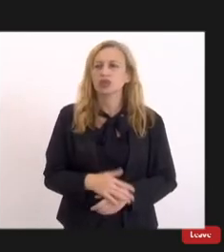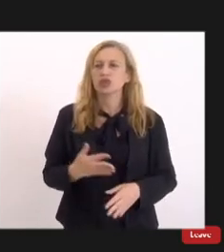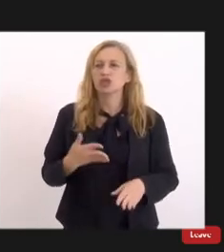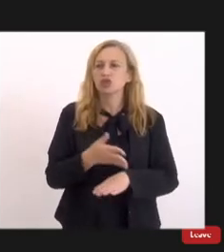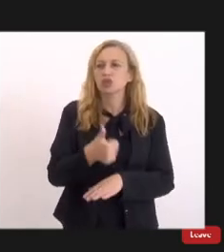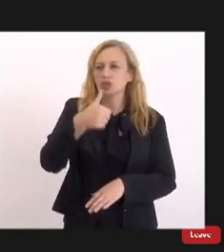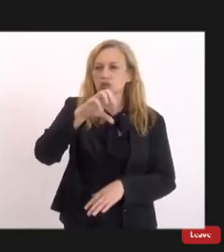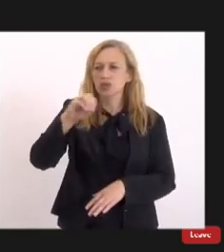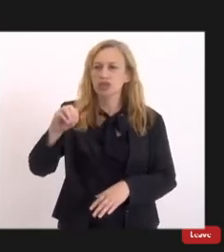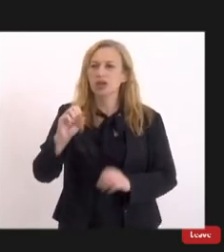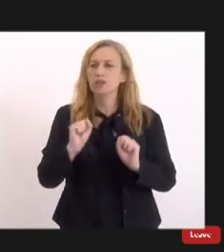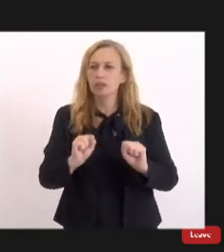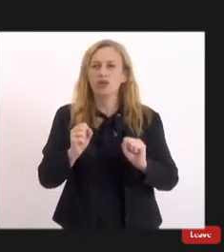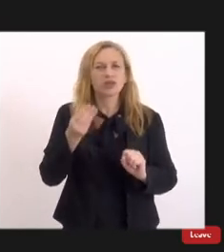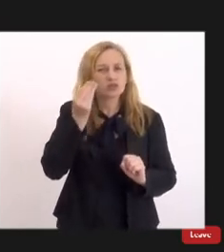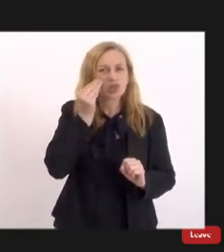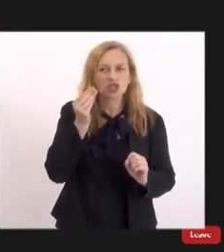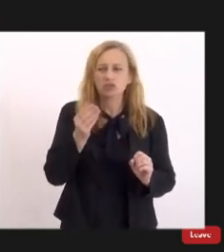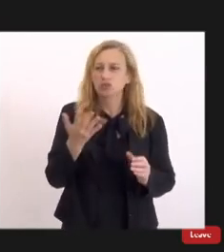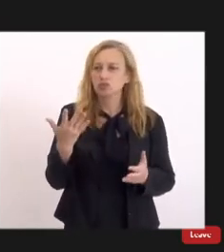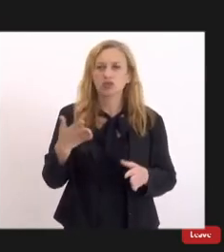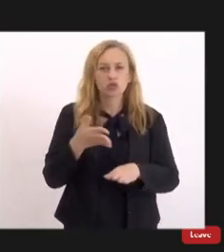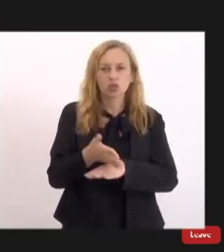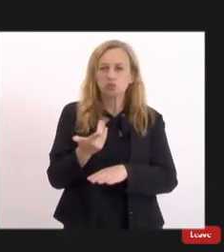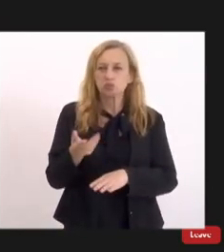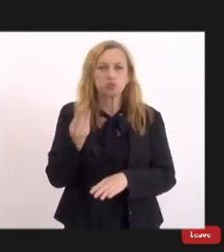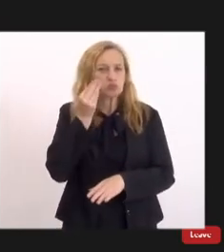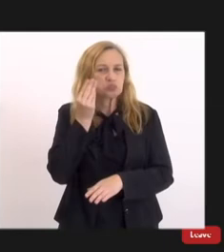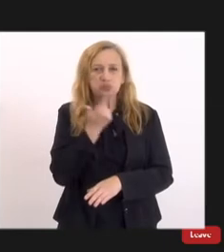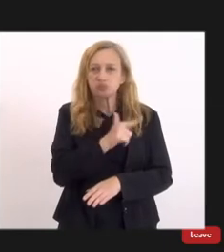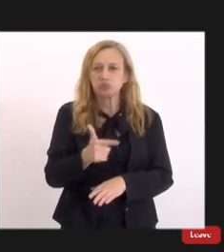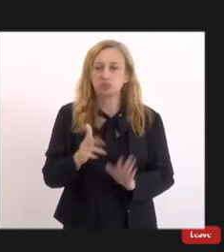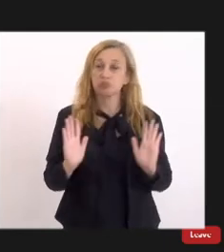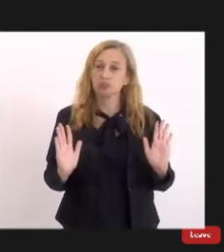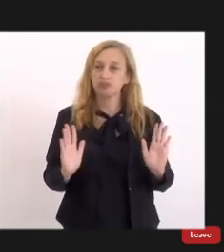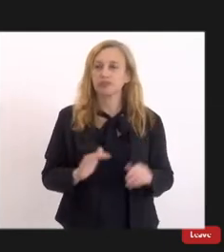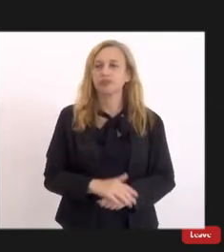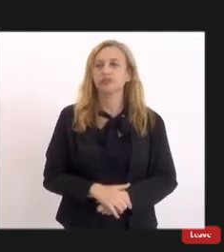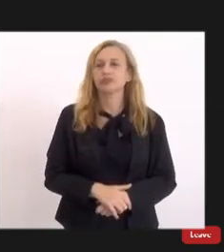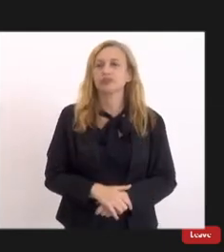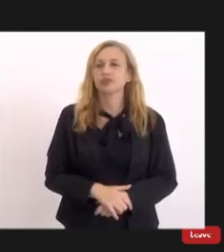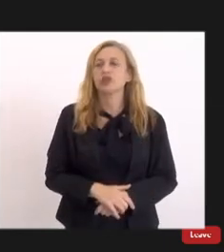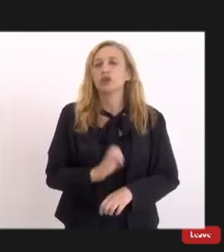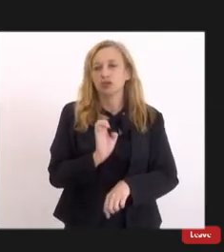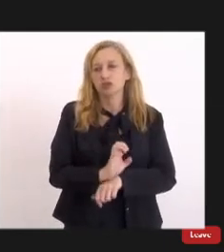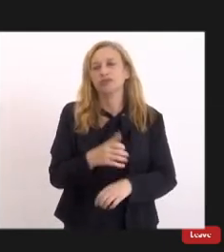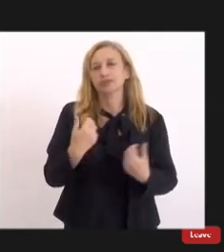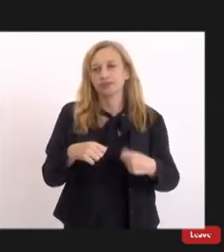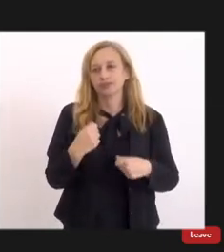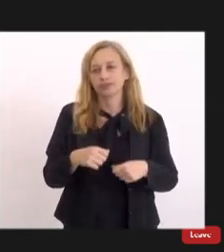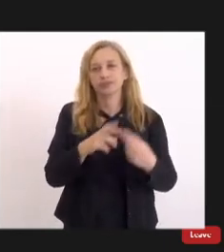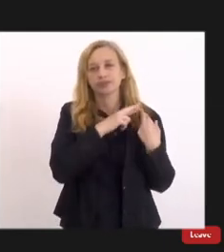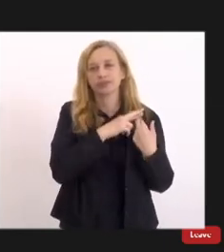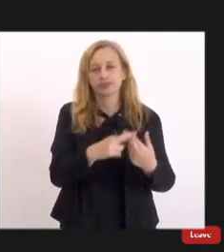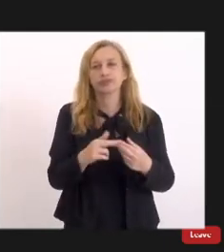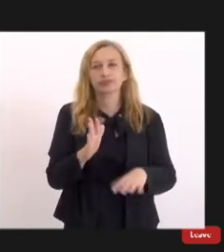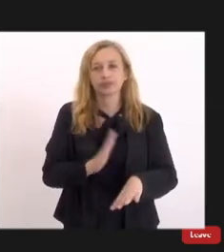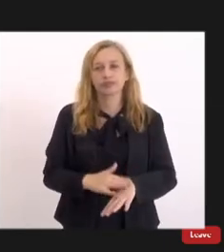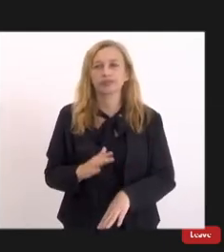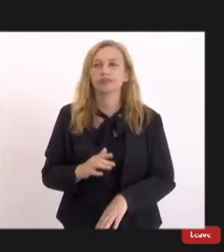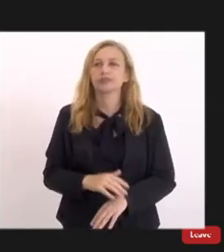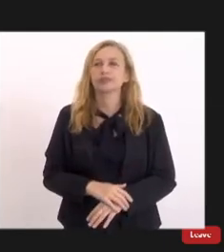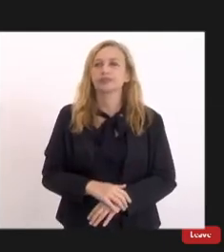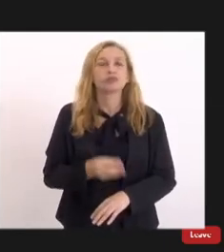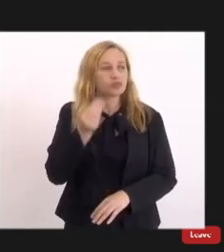100 pode fazer o teste naquele dia. Quem não chegou, não tem teste. Né? O Estado precisa chamar essa responsabilidade para ele. A